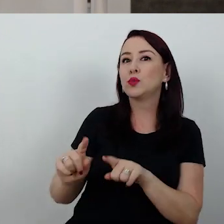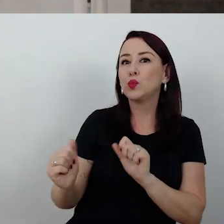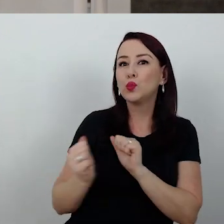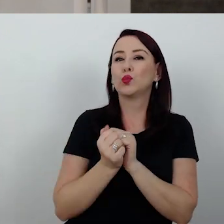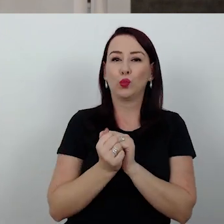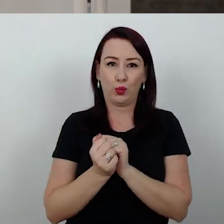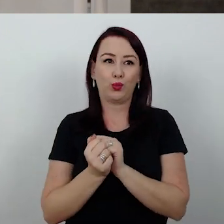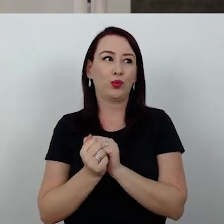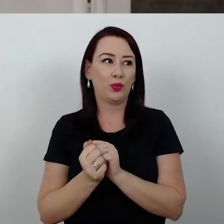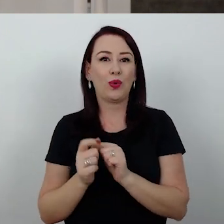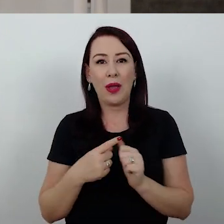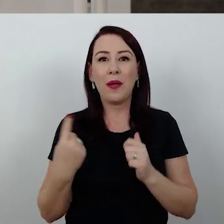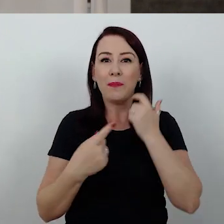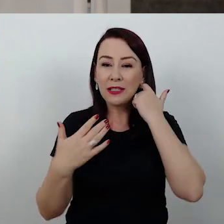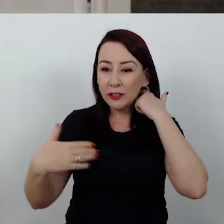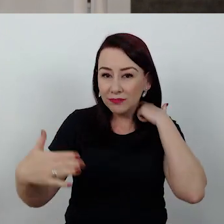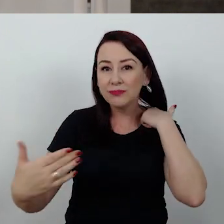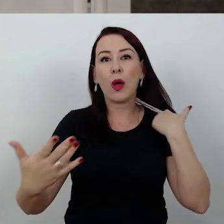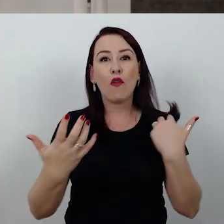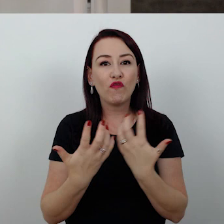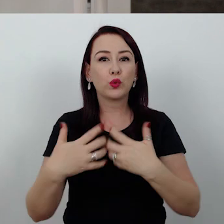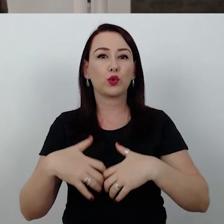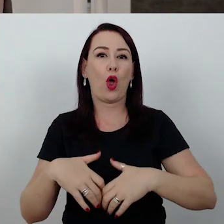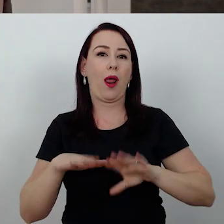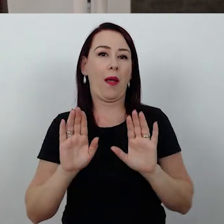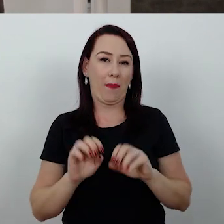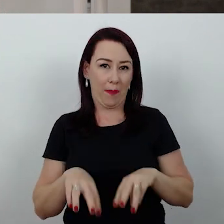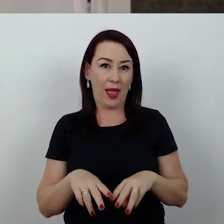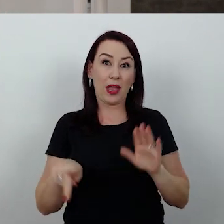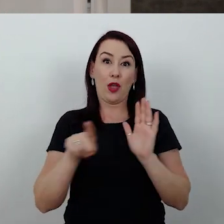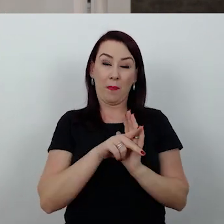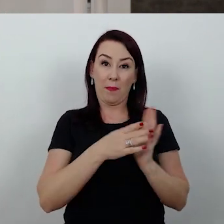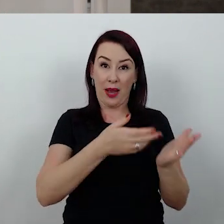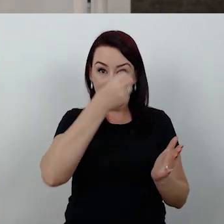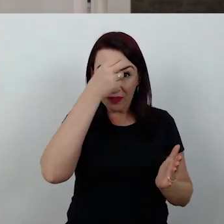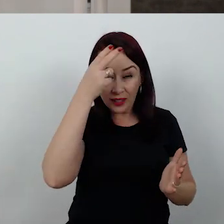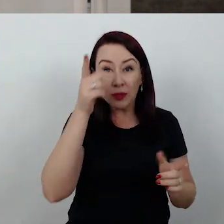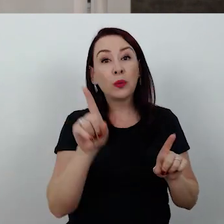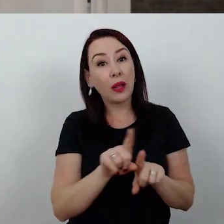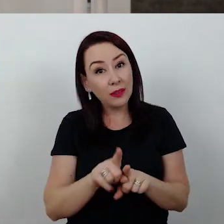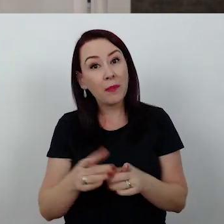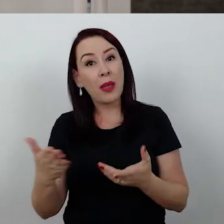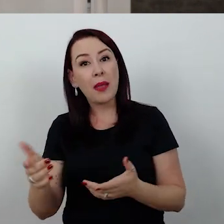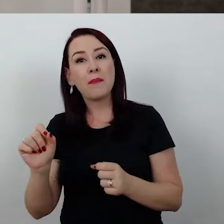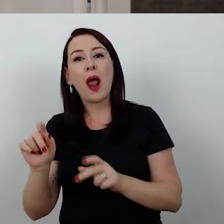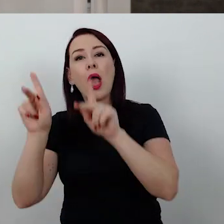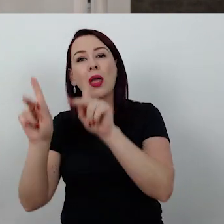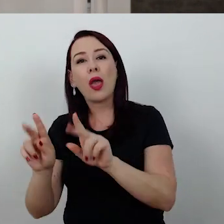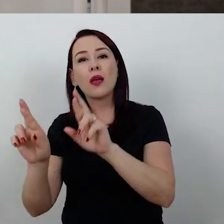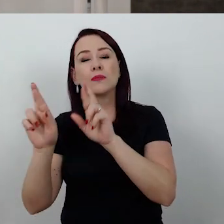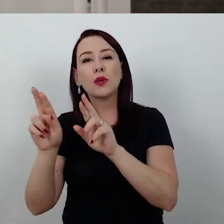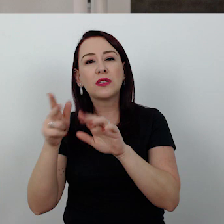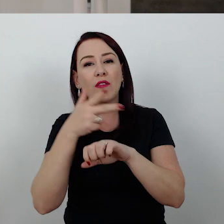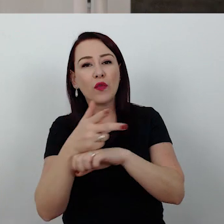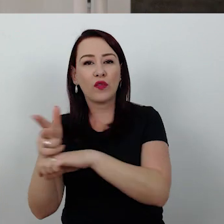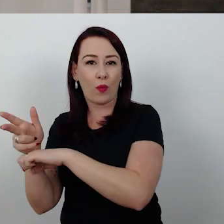consiga, né, criar um fluxo que funcione maravilhosamente bem, tanto para o poder público quanto para o produtor que está ali fazendo